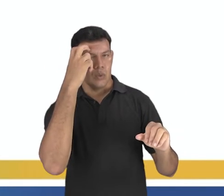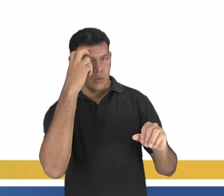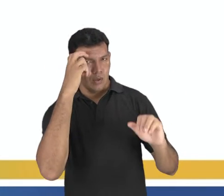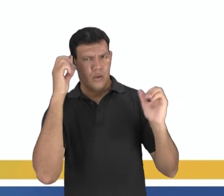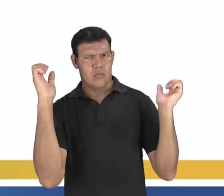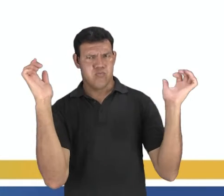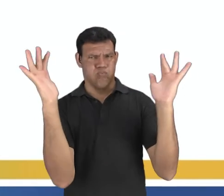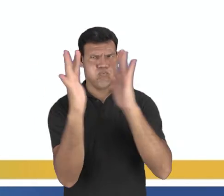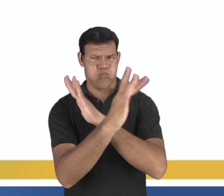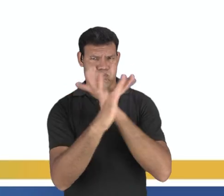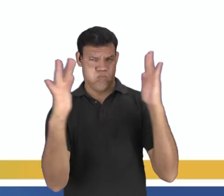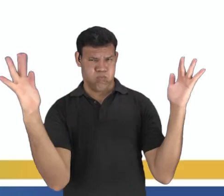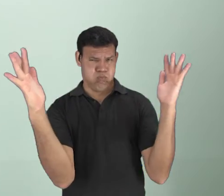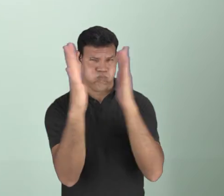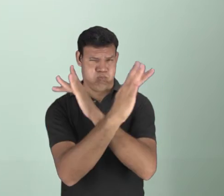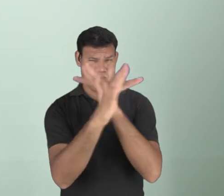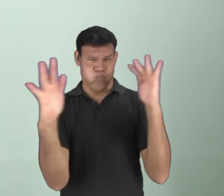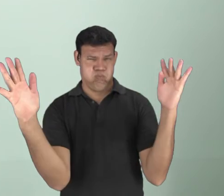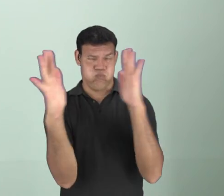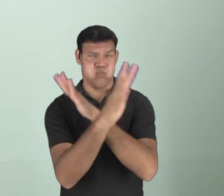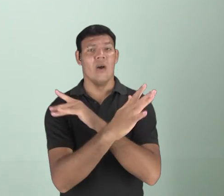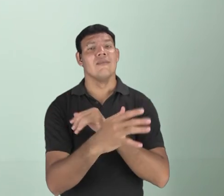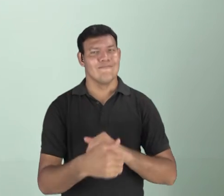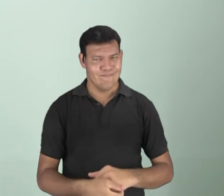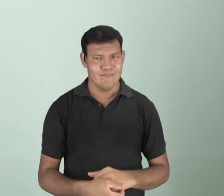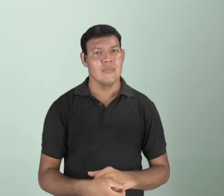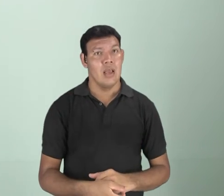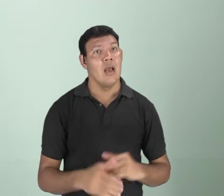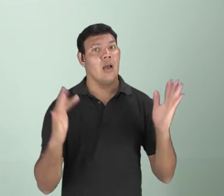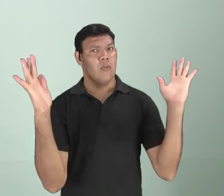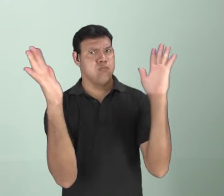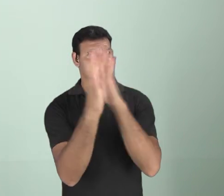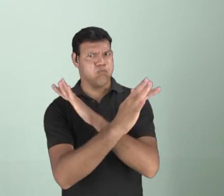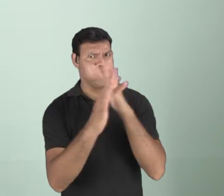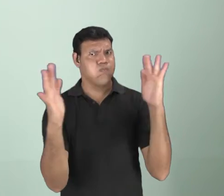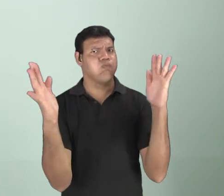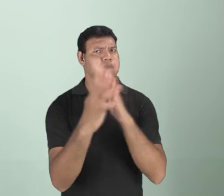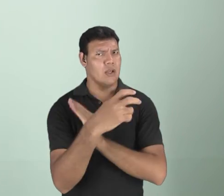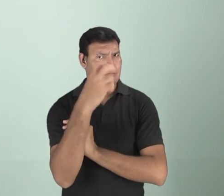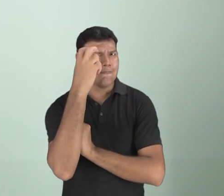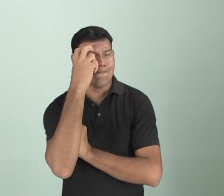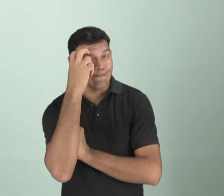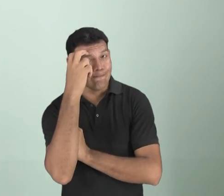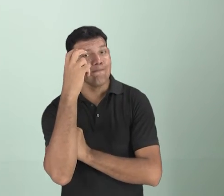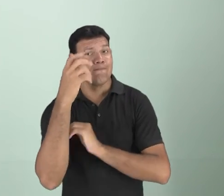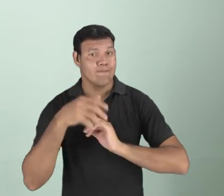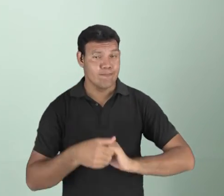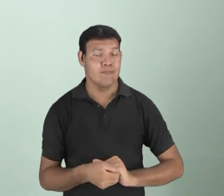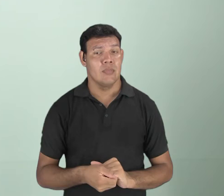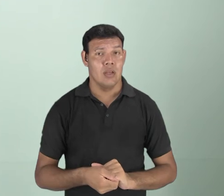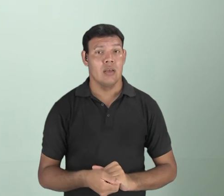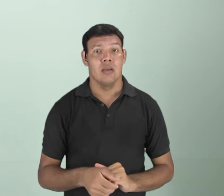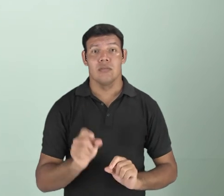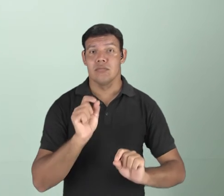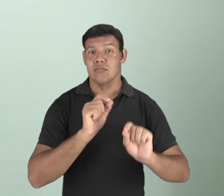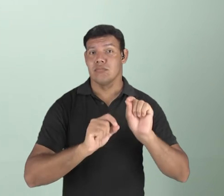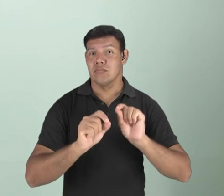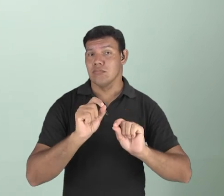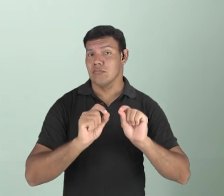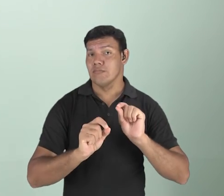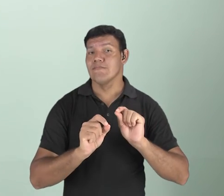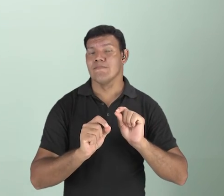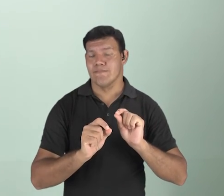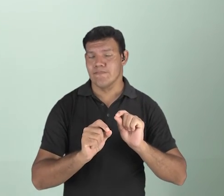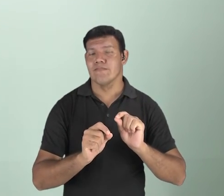massa. Como eu disse anteriormente, a cultura de massa, ela é um tipo de cultura que ela atende justamente